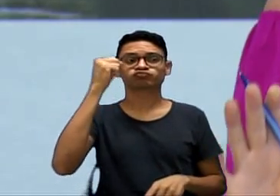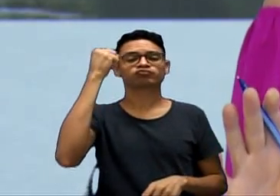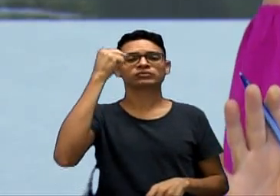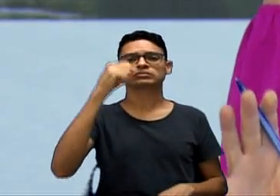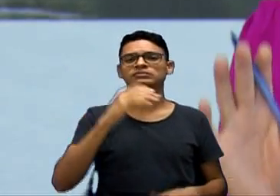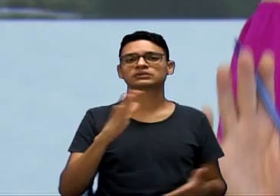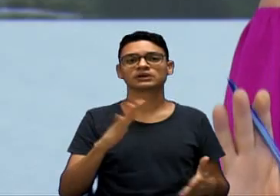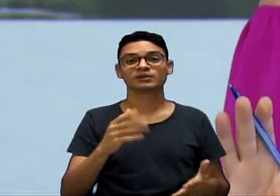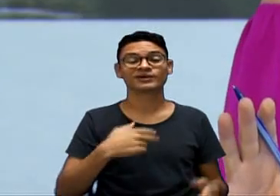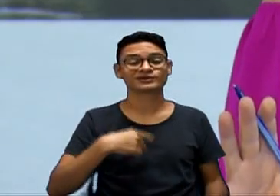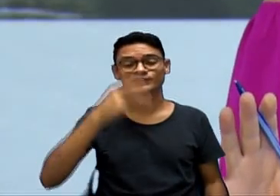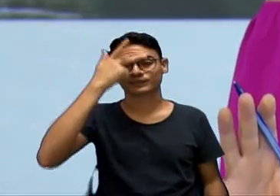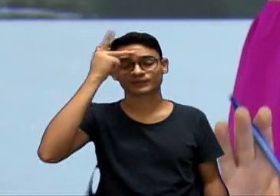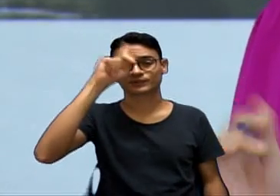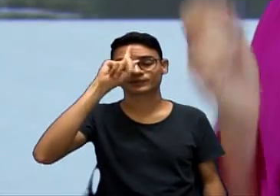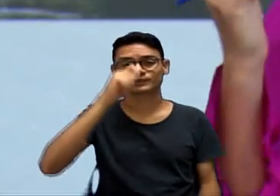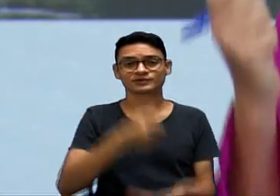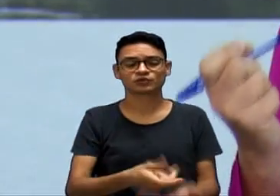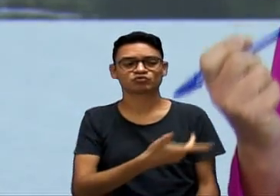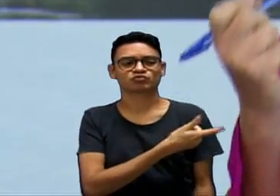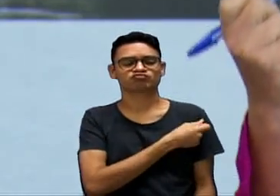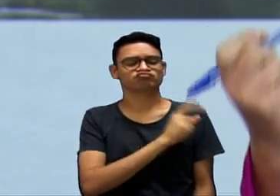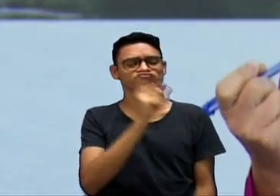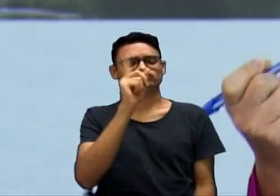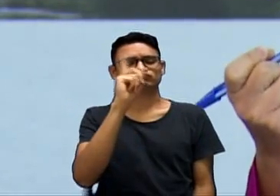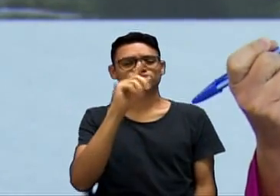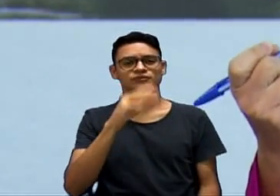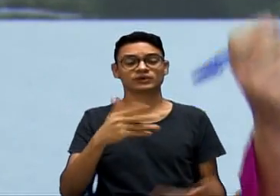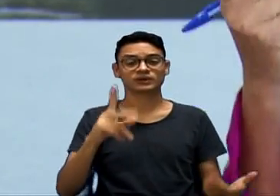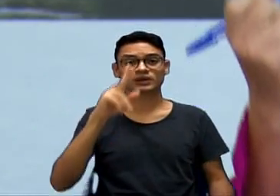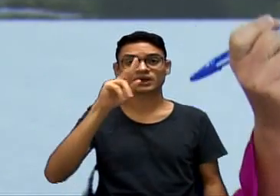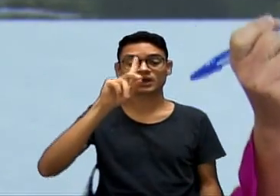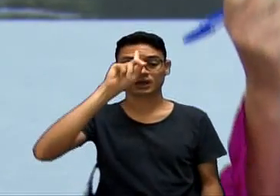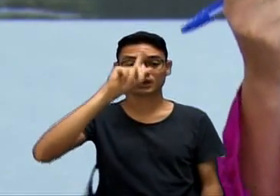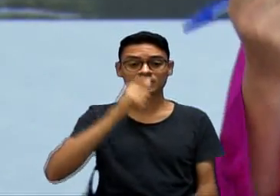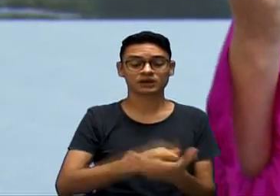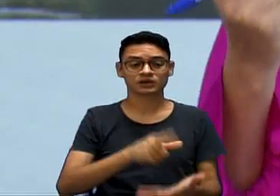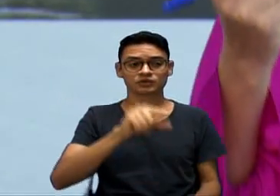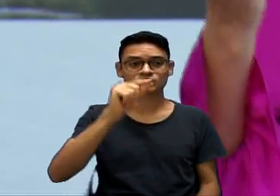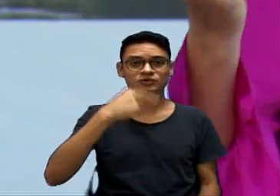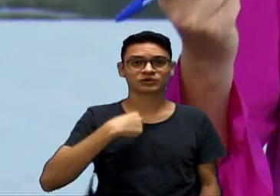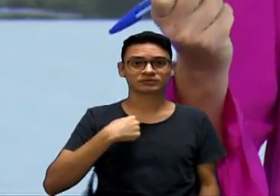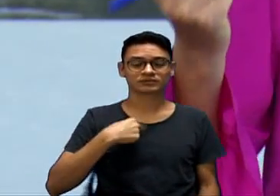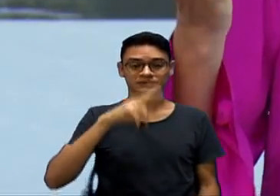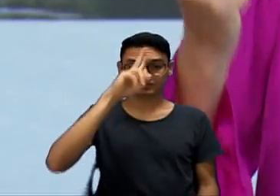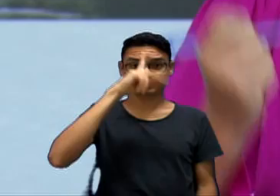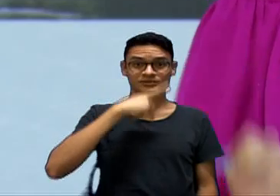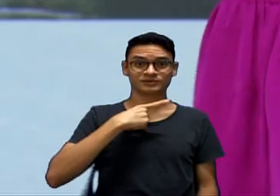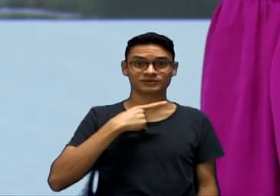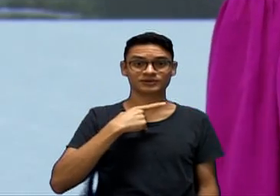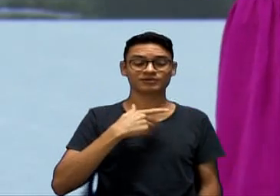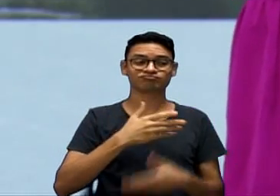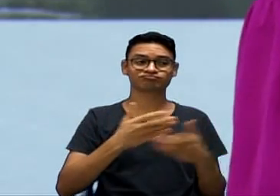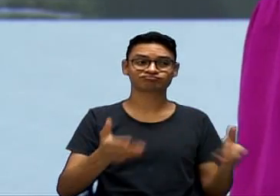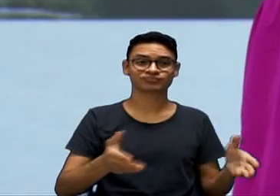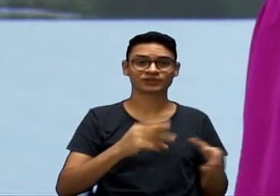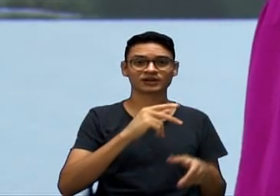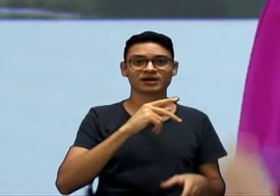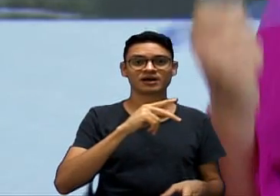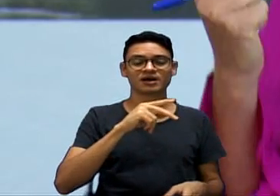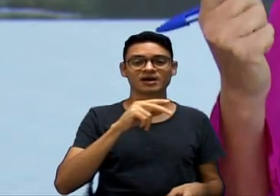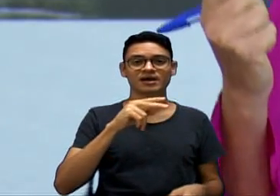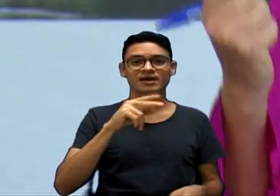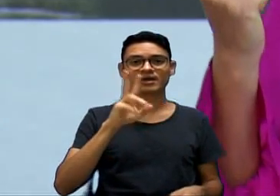elas escolheram não tomar a vacina. E essa escolha individual acarretou uma superlotação na saúde